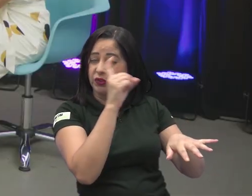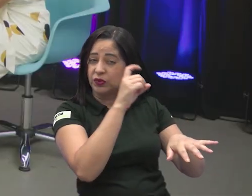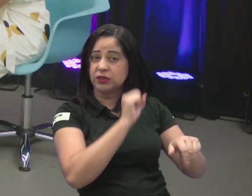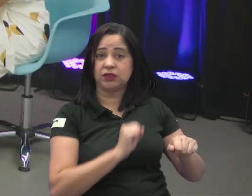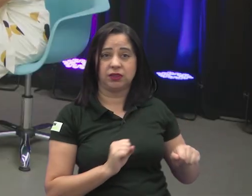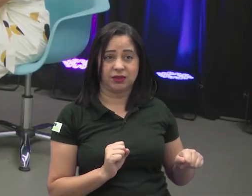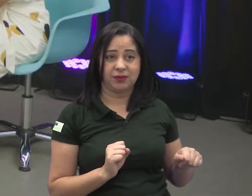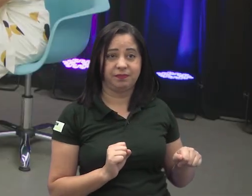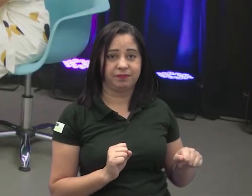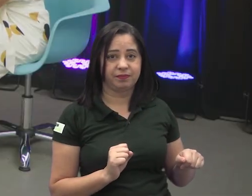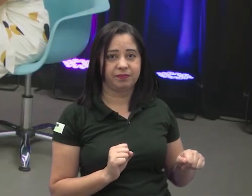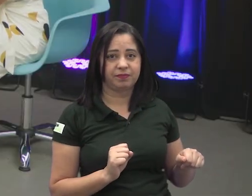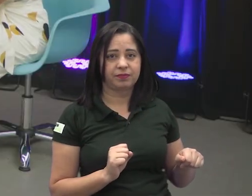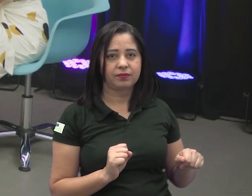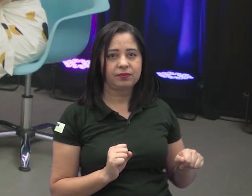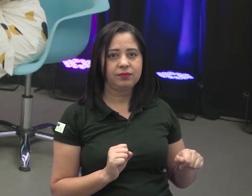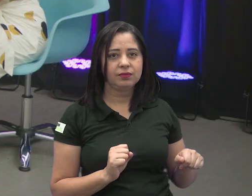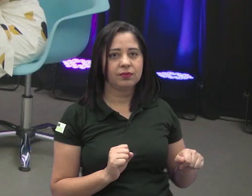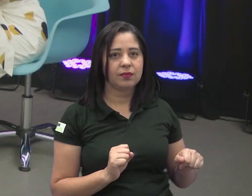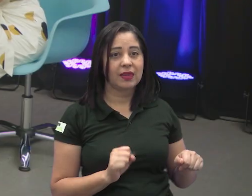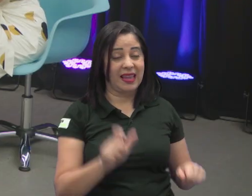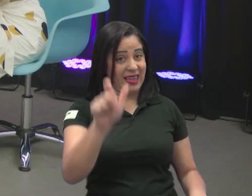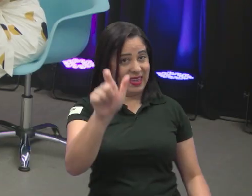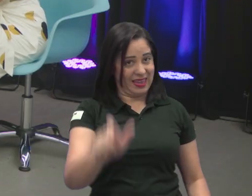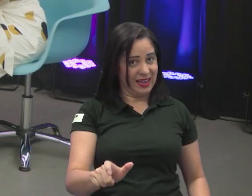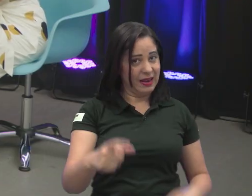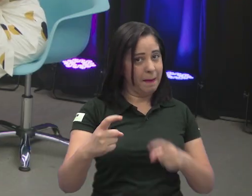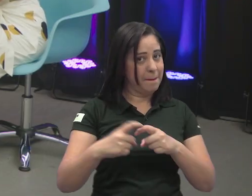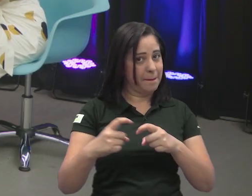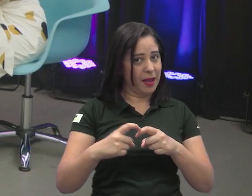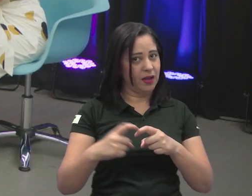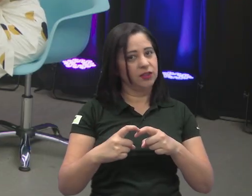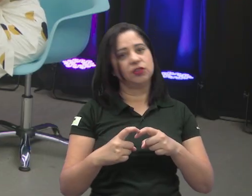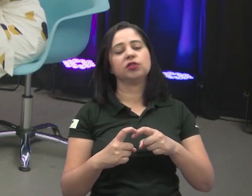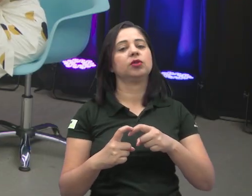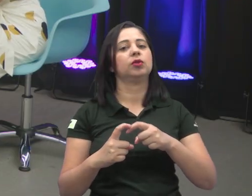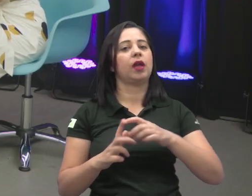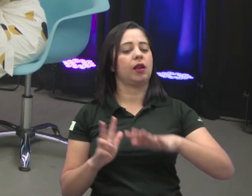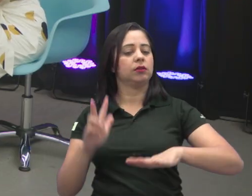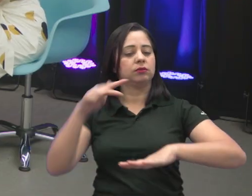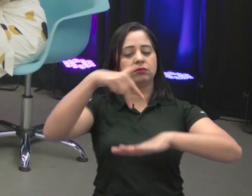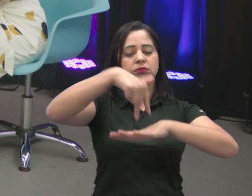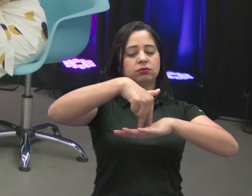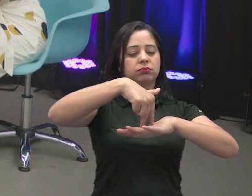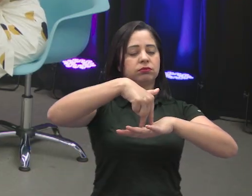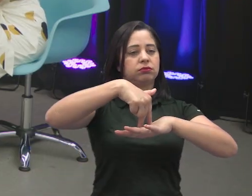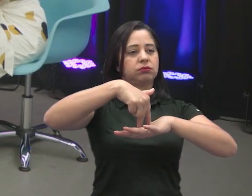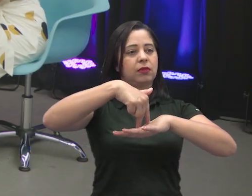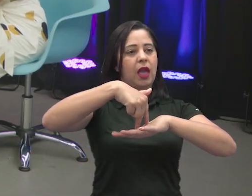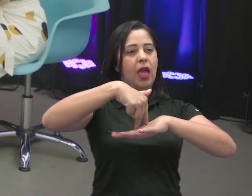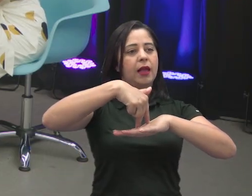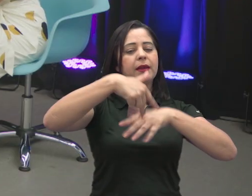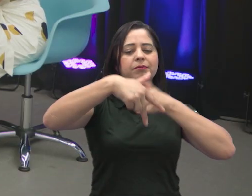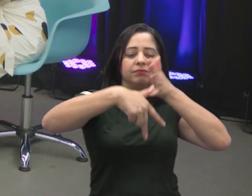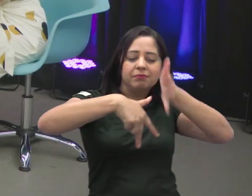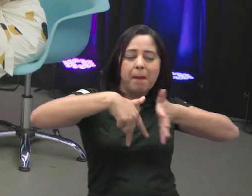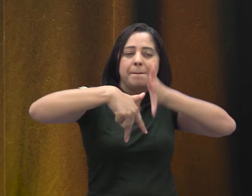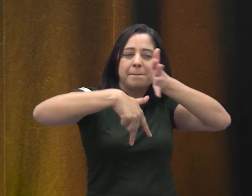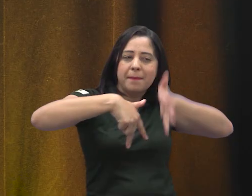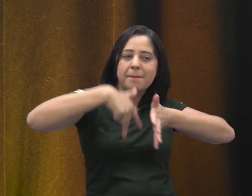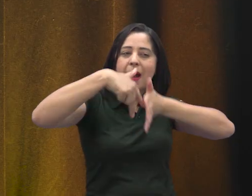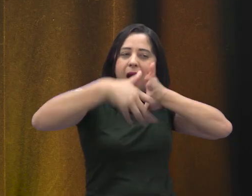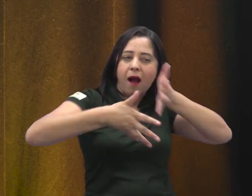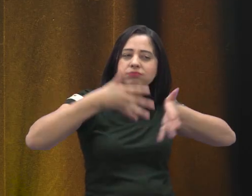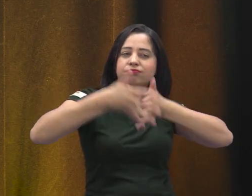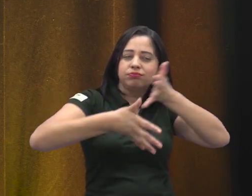situação. Porque o doutor, ele, além de trazer muita